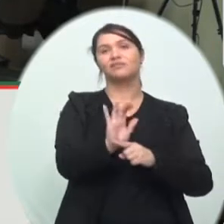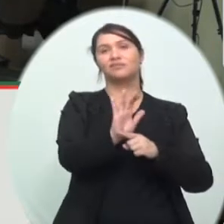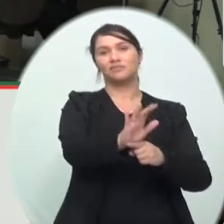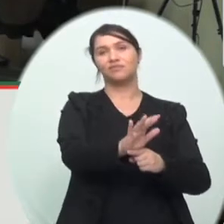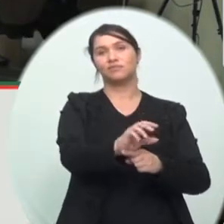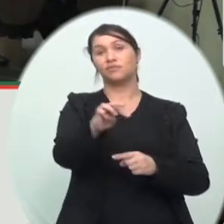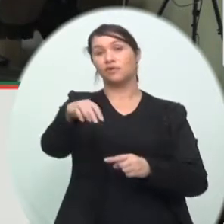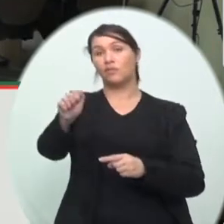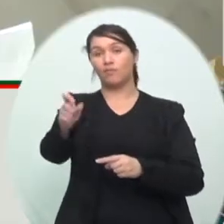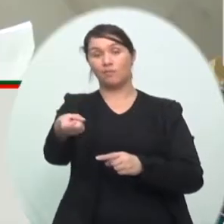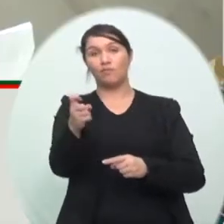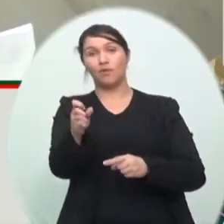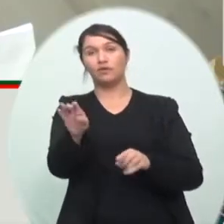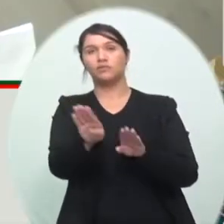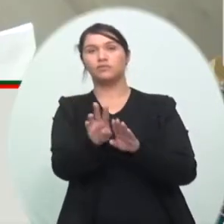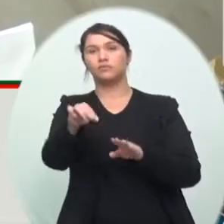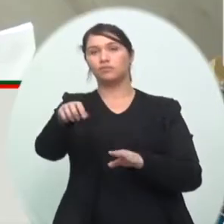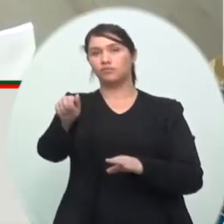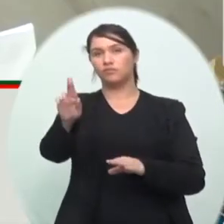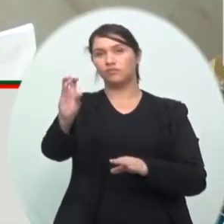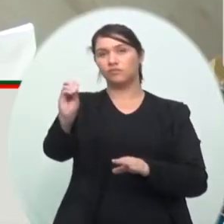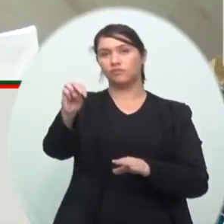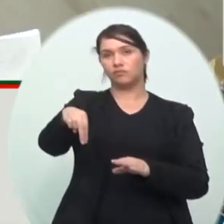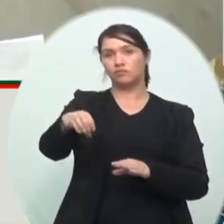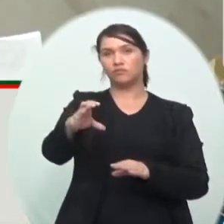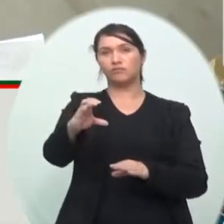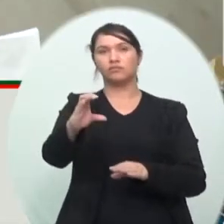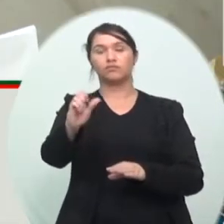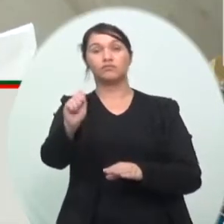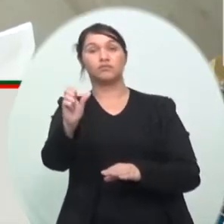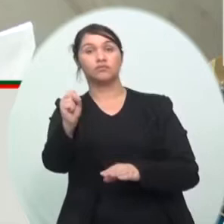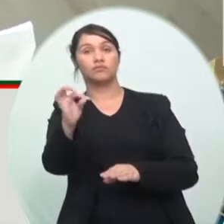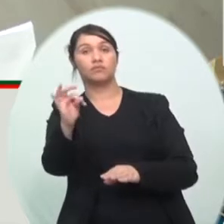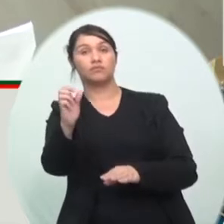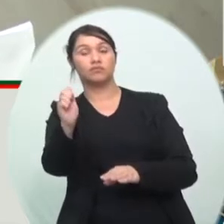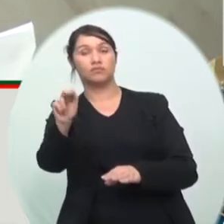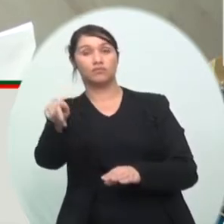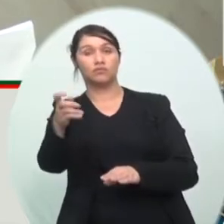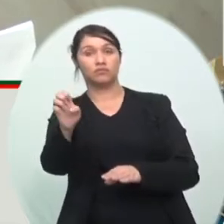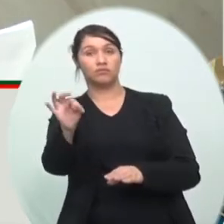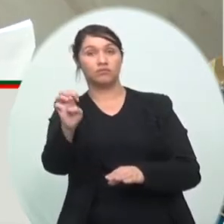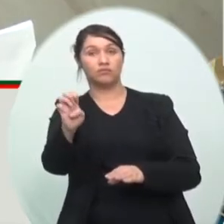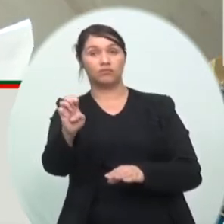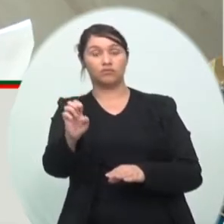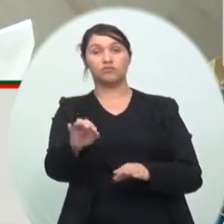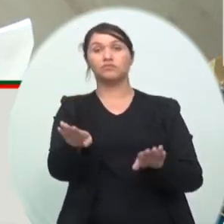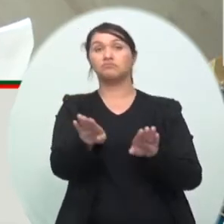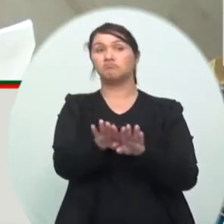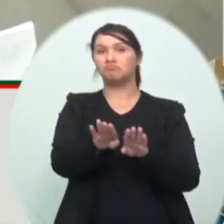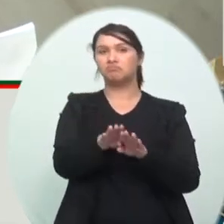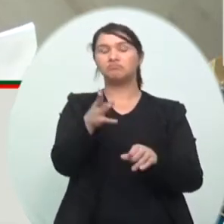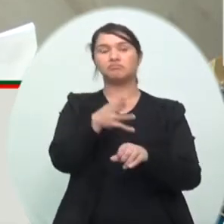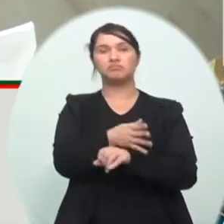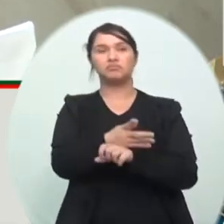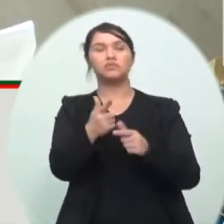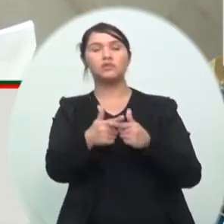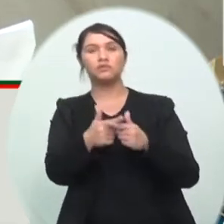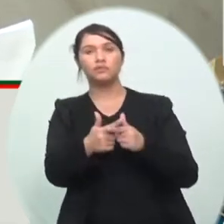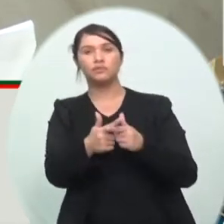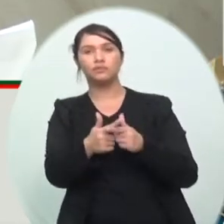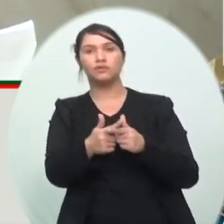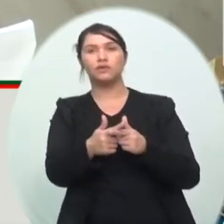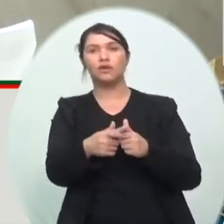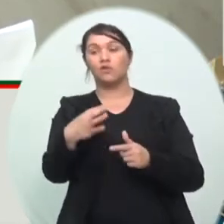Atacado, Mercado Marcon, Mercado Castanhete, que permitem que os voluntários possam abordar os clientes e